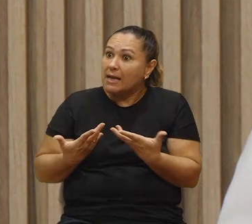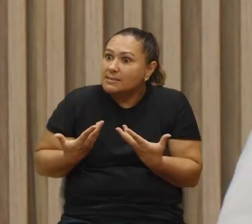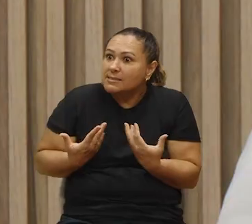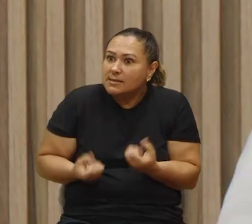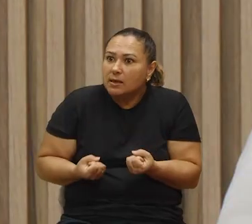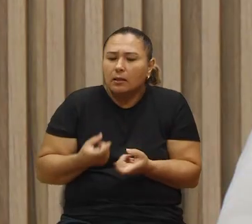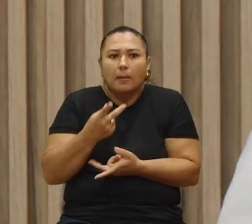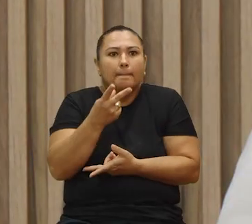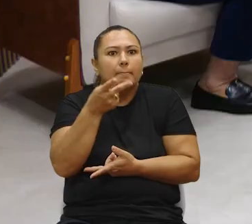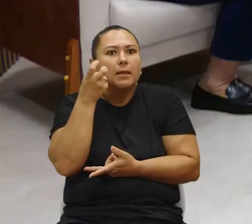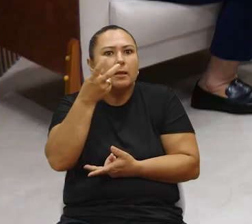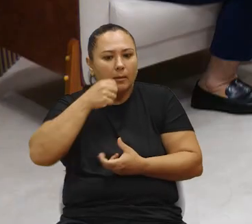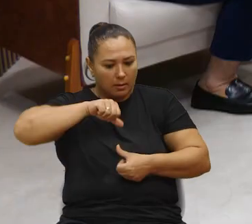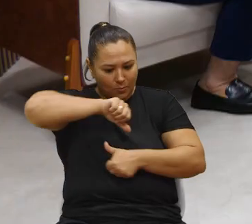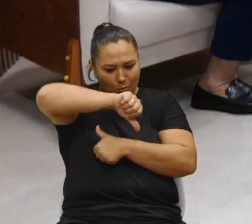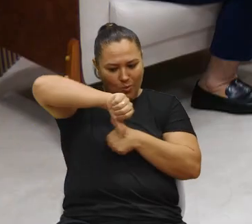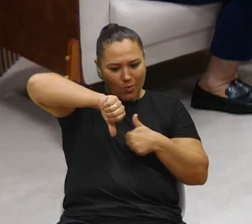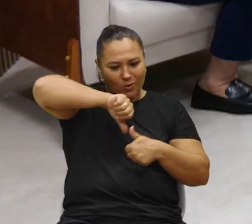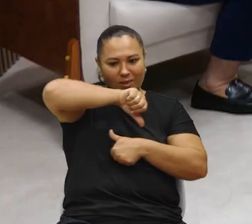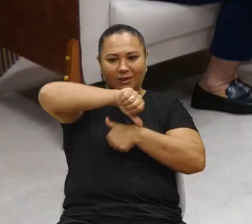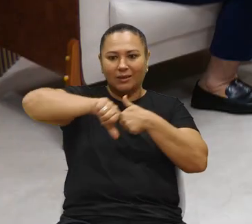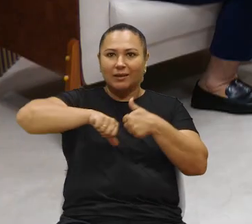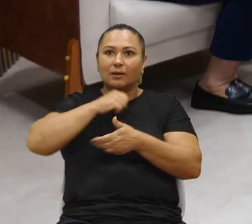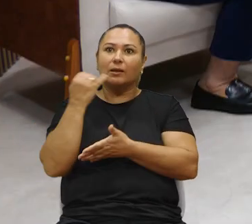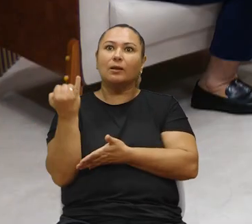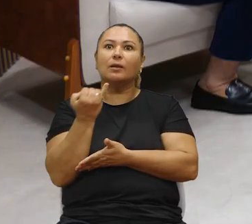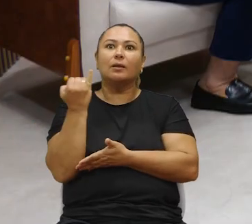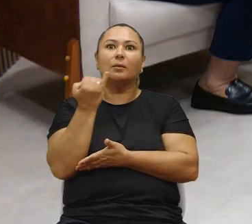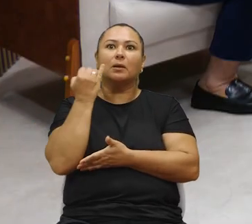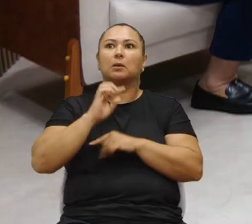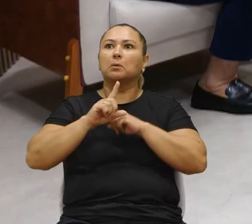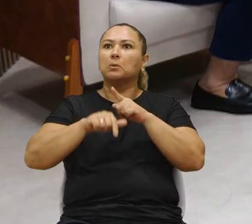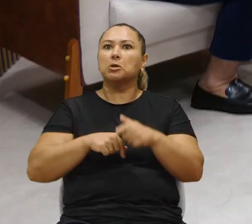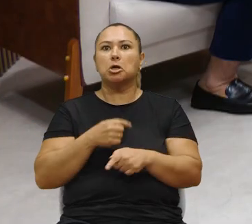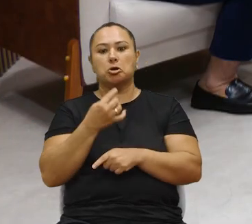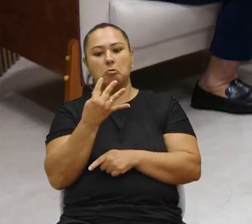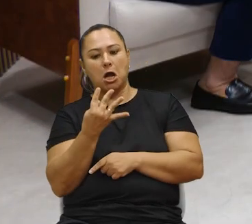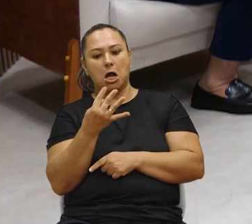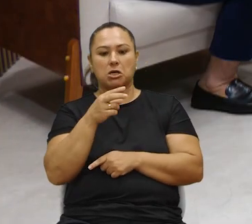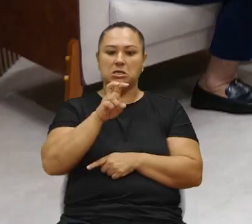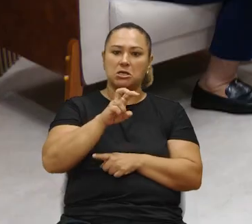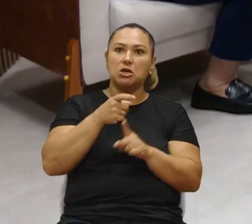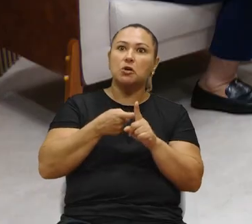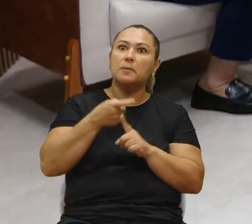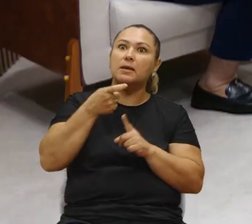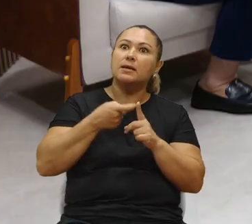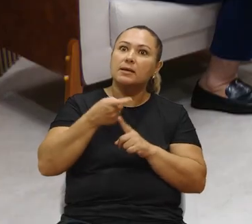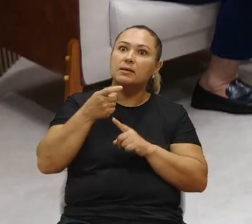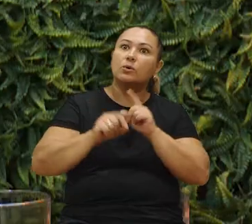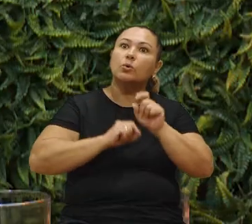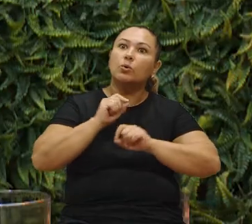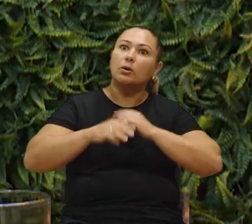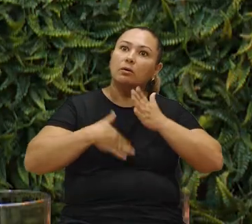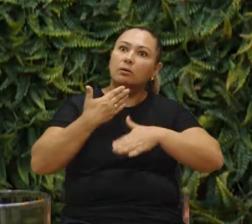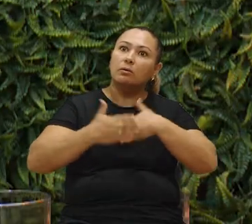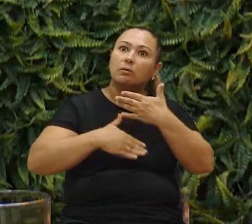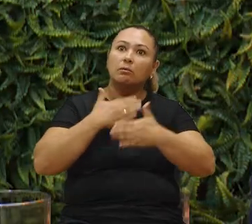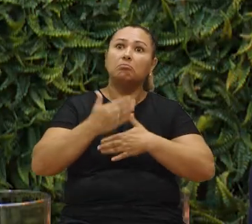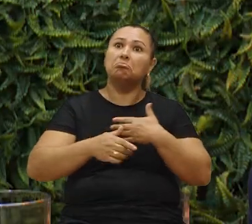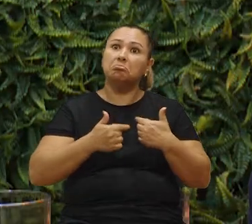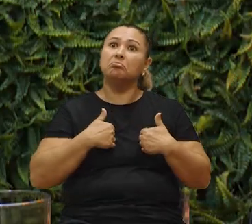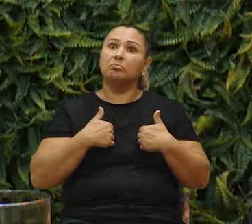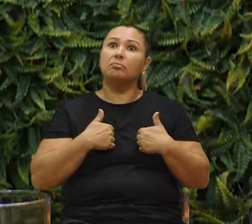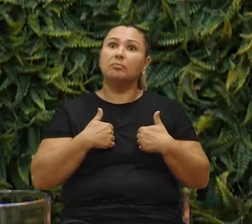essa possibilidade e elas percebem as mudanças significativas, depois de 4, 5 meses, elas se